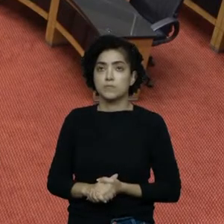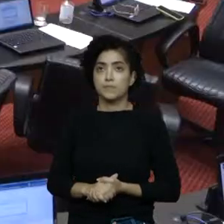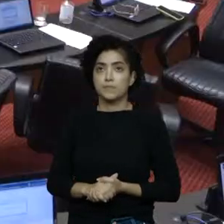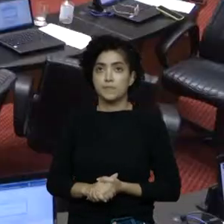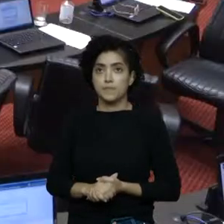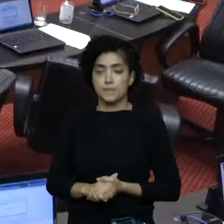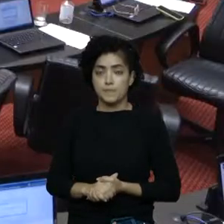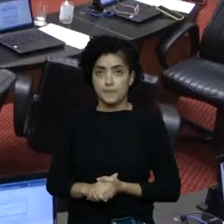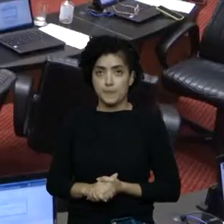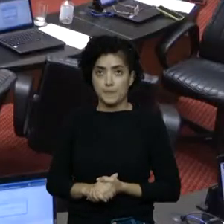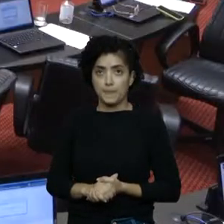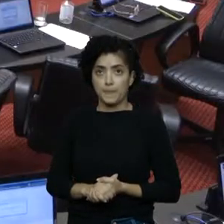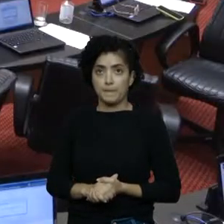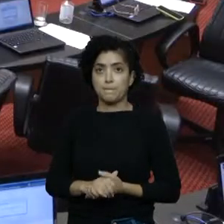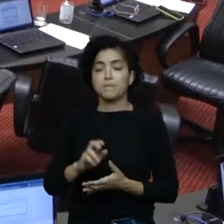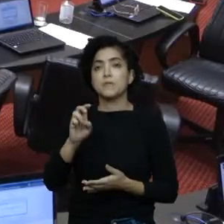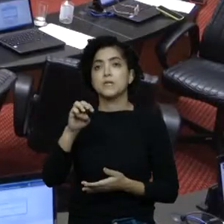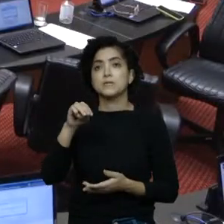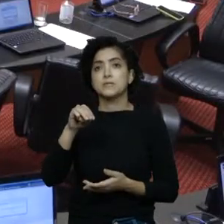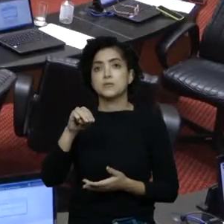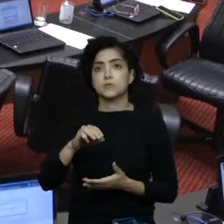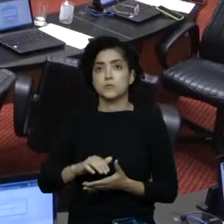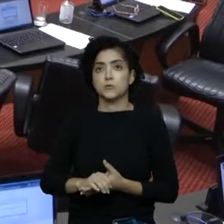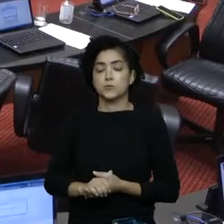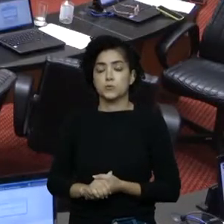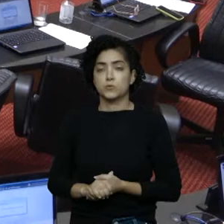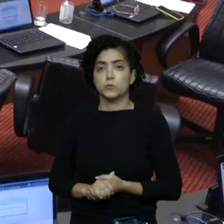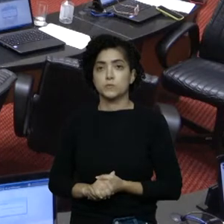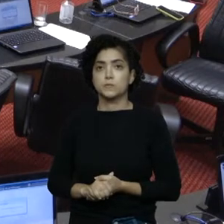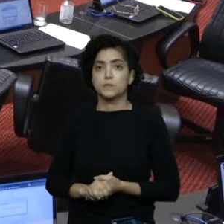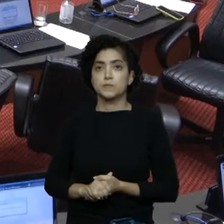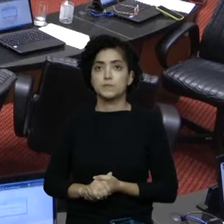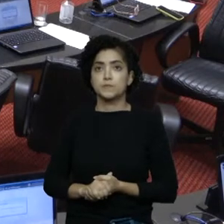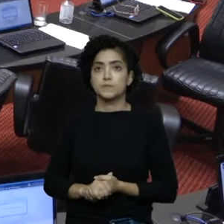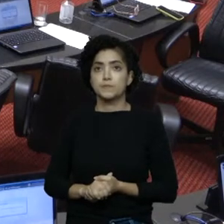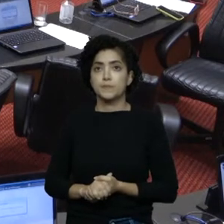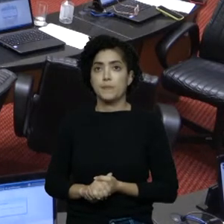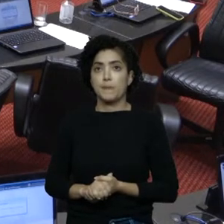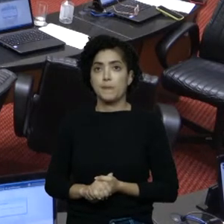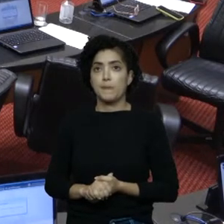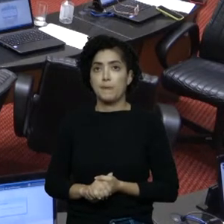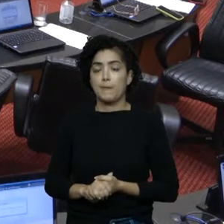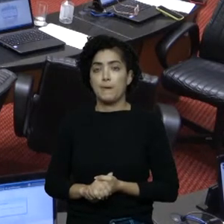até 15 minutos Deputado Bruno com